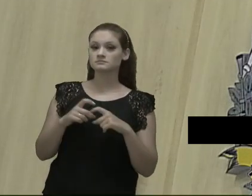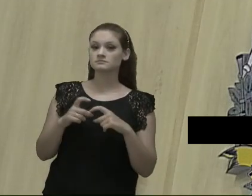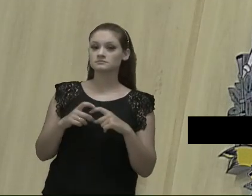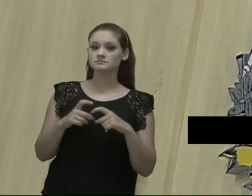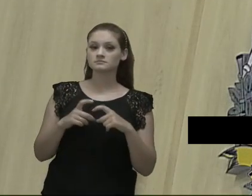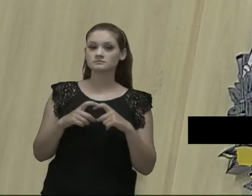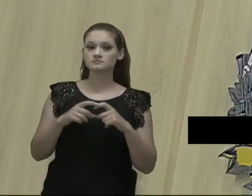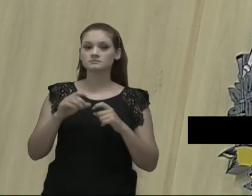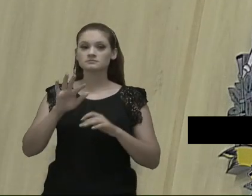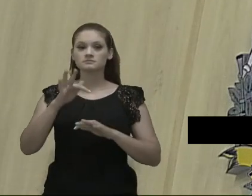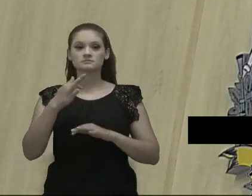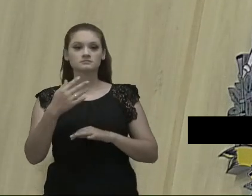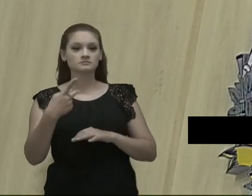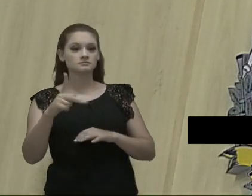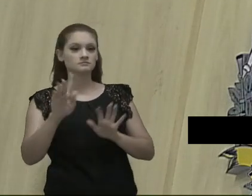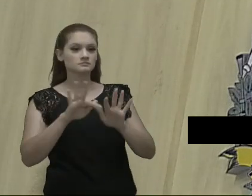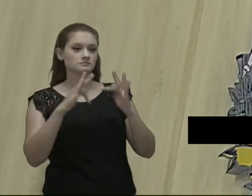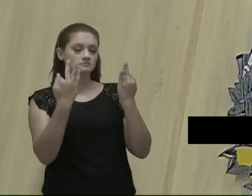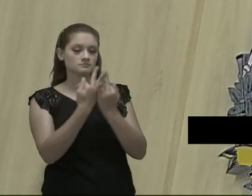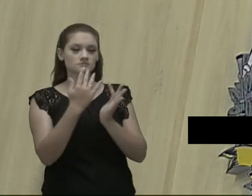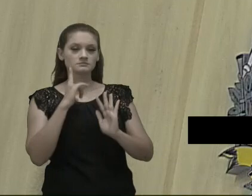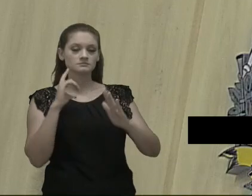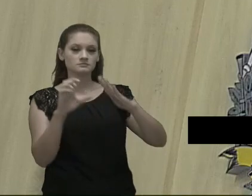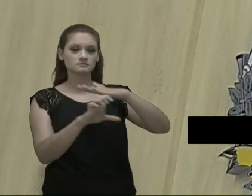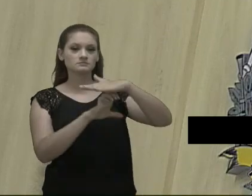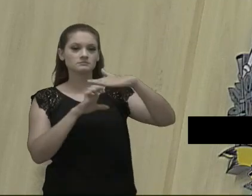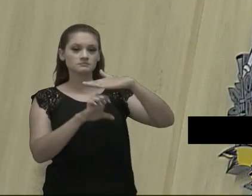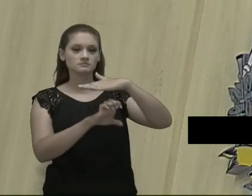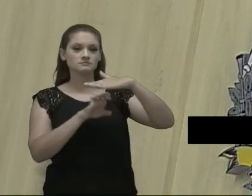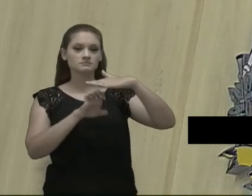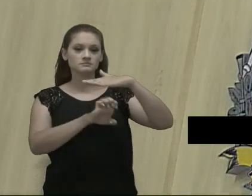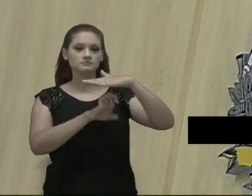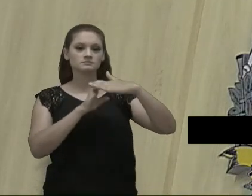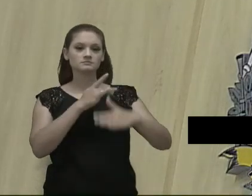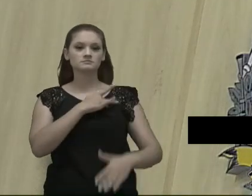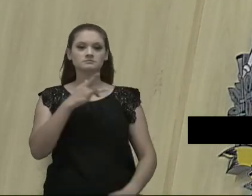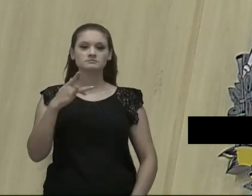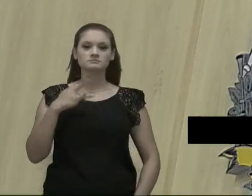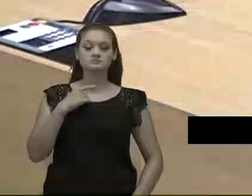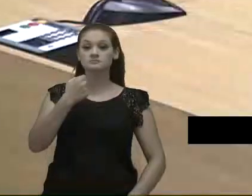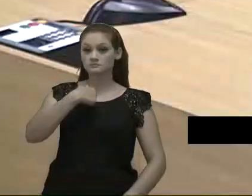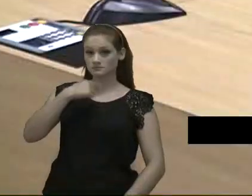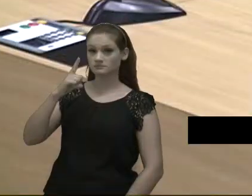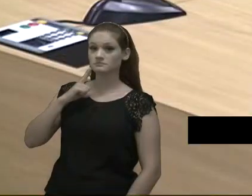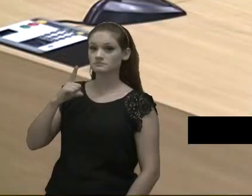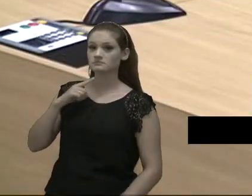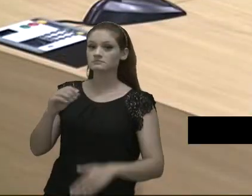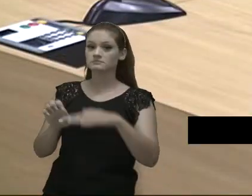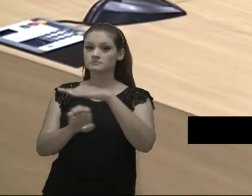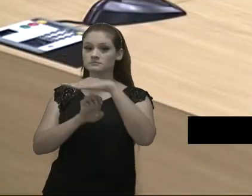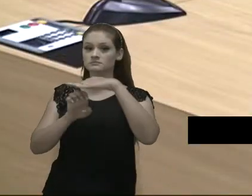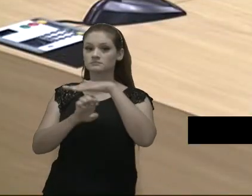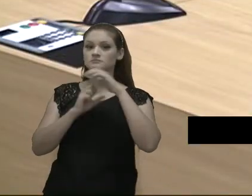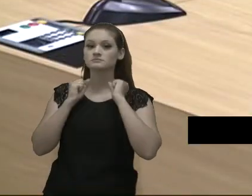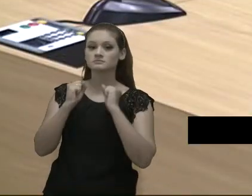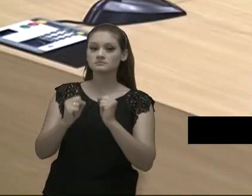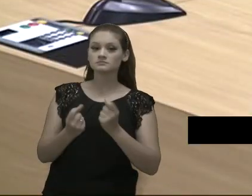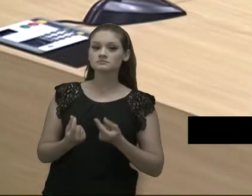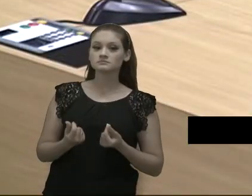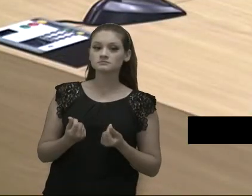ou alguém da sua família tem alguma empresa na área da saúde? Eu tenho uma empresa na área da saúde para eu poder